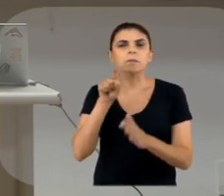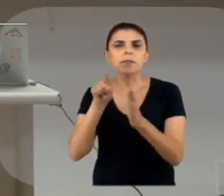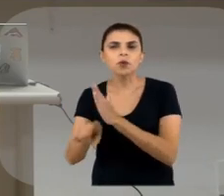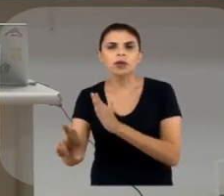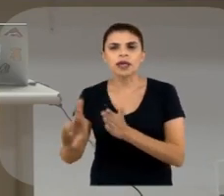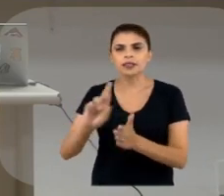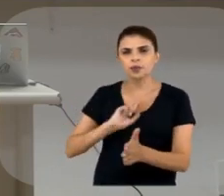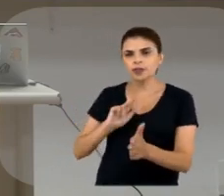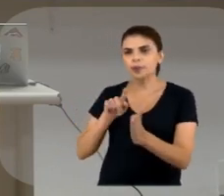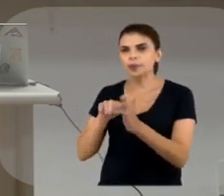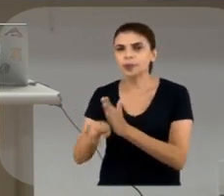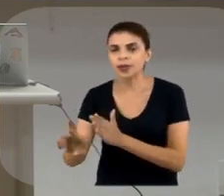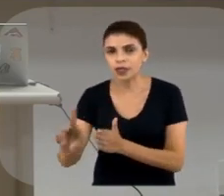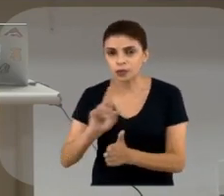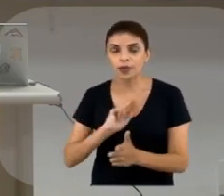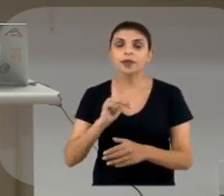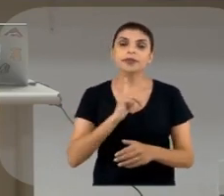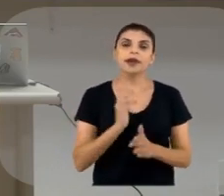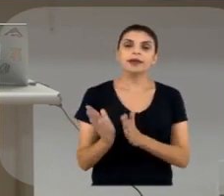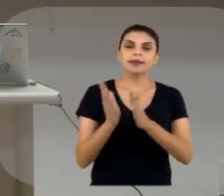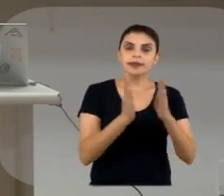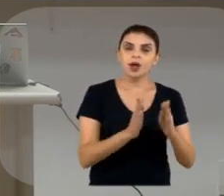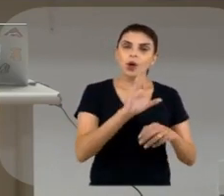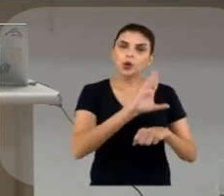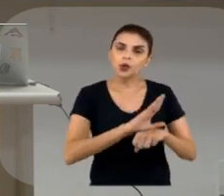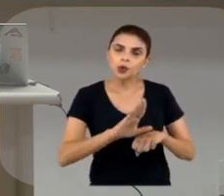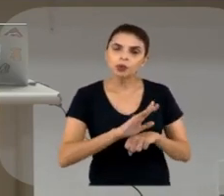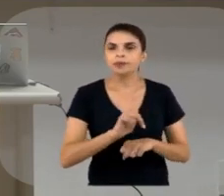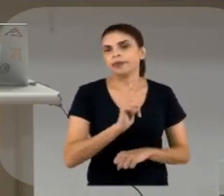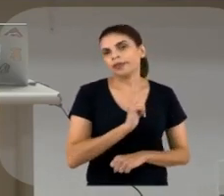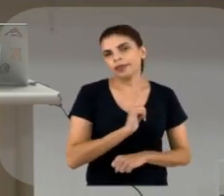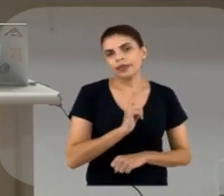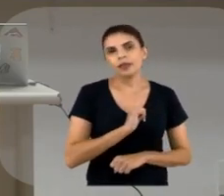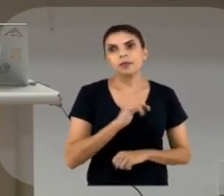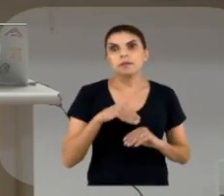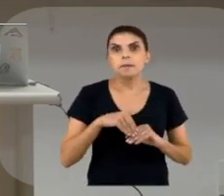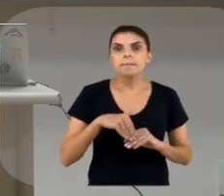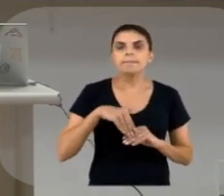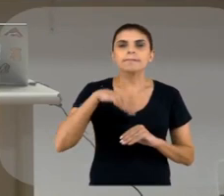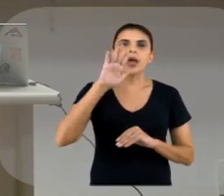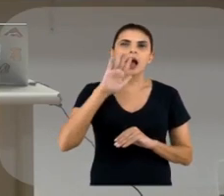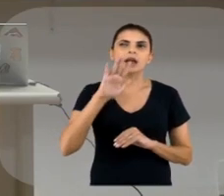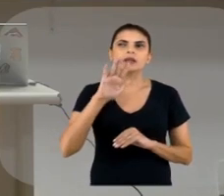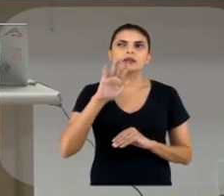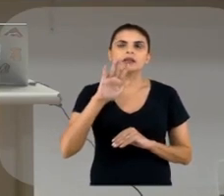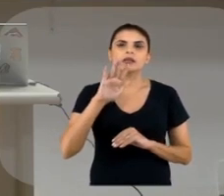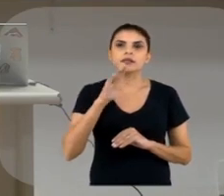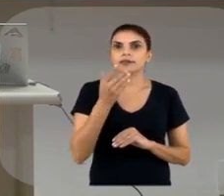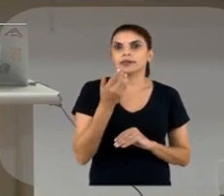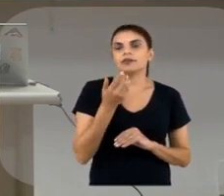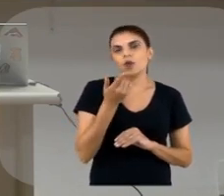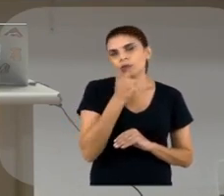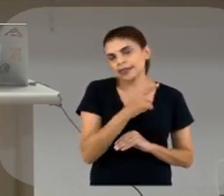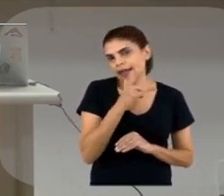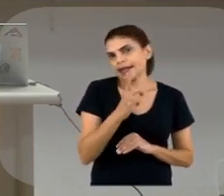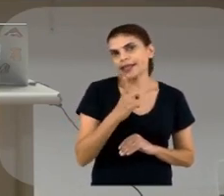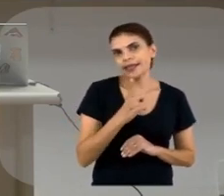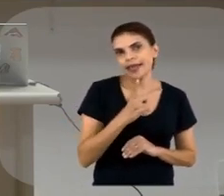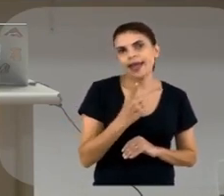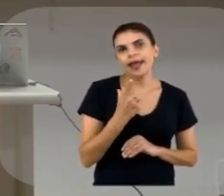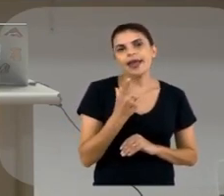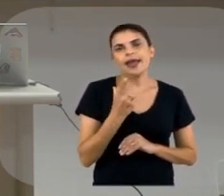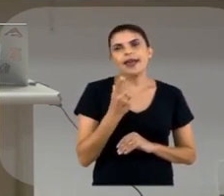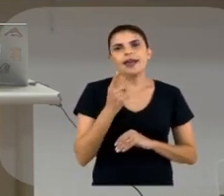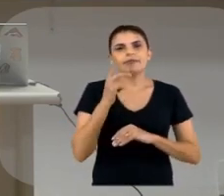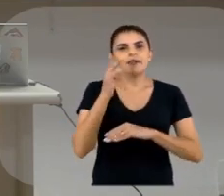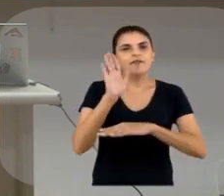pergunta e resposta, por exemplo. Tem cursos que têm mais ou menos recursos, né,